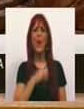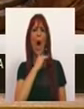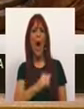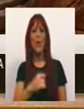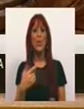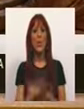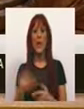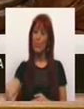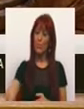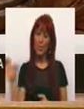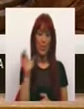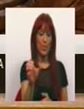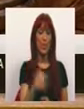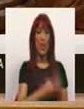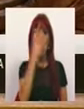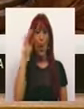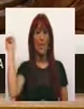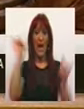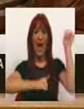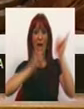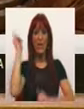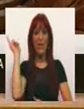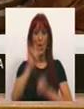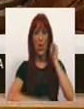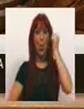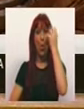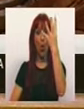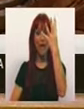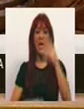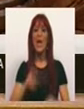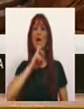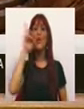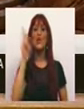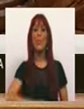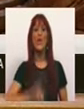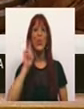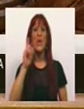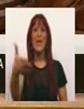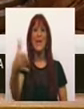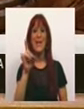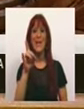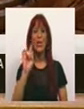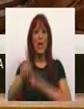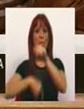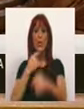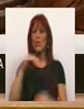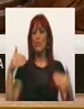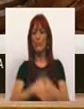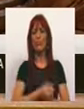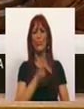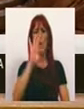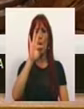para locação de quatro aviões quatro aeronaves resposta só vai no dia 16 depois morrer em